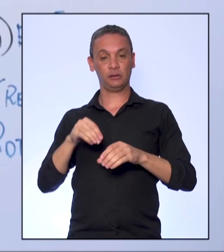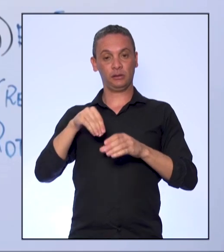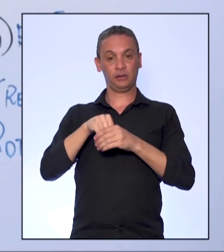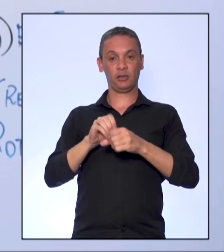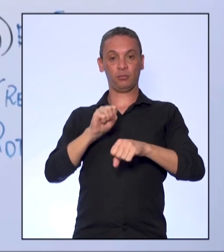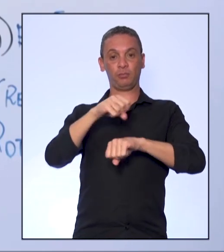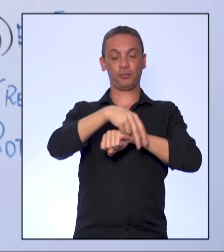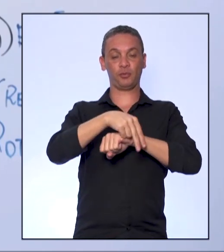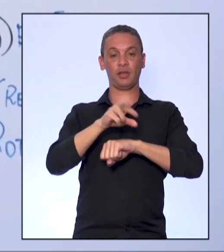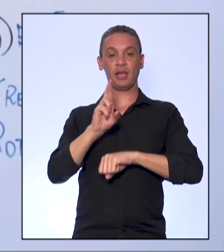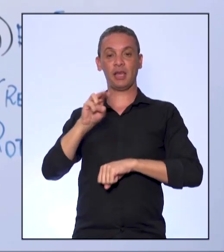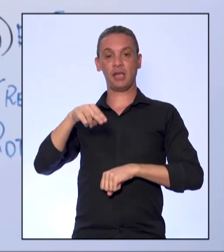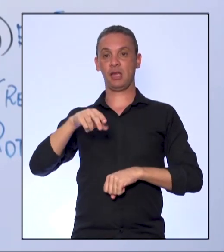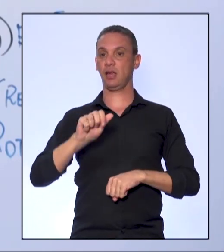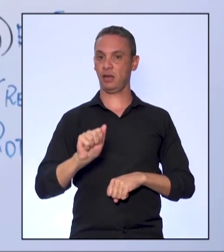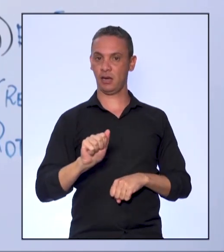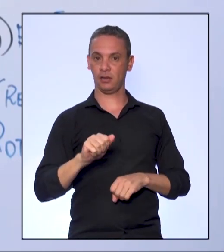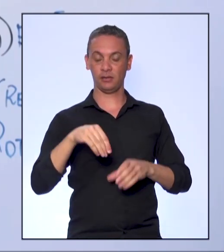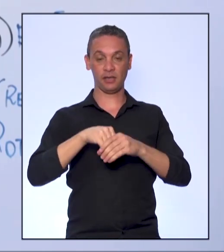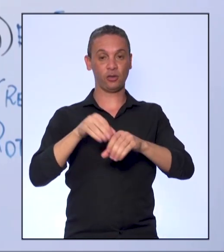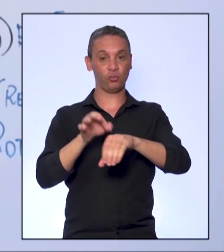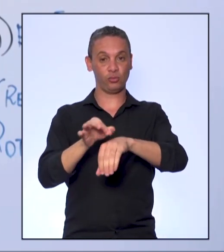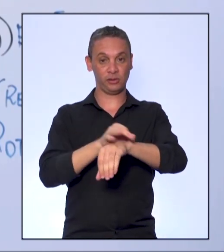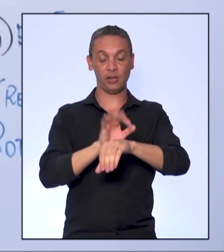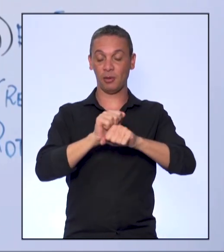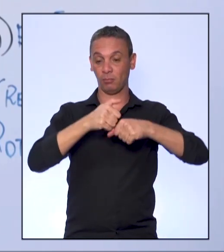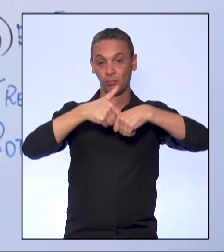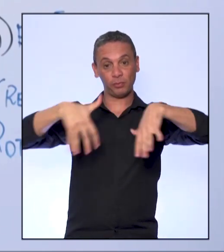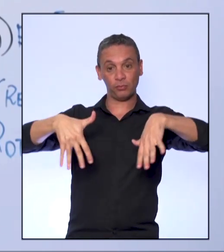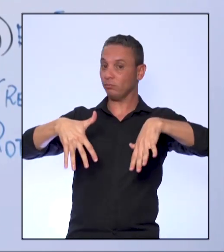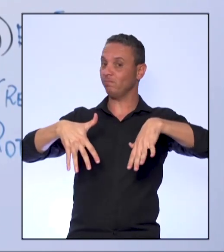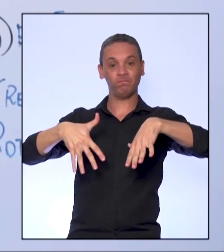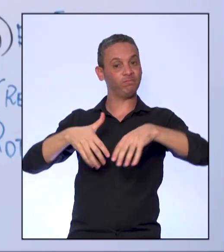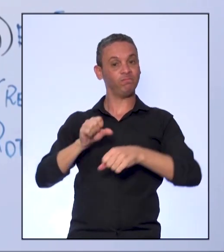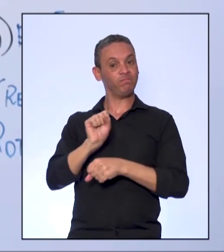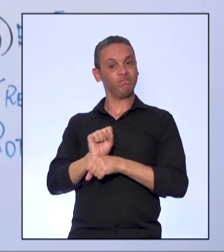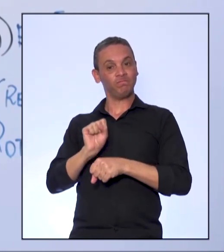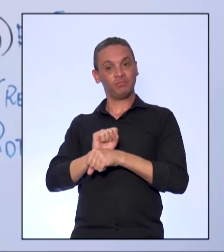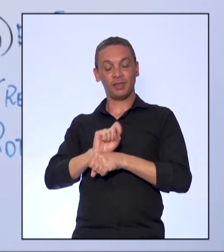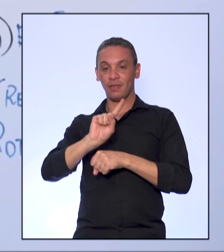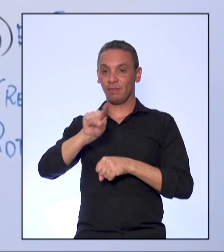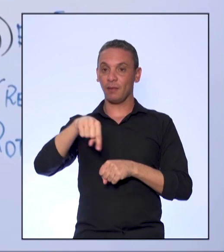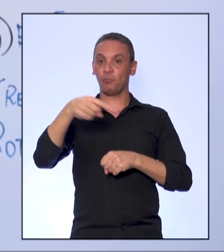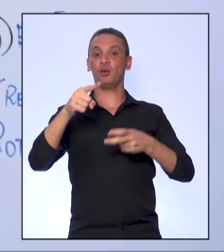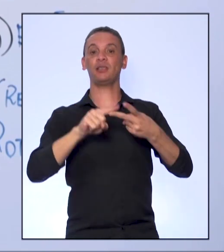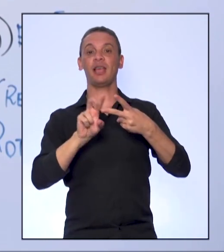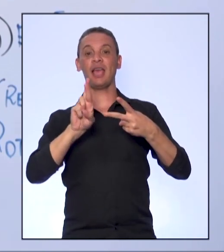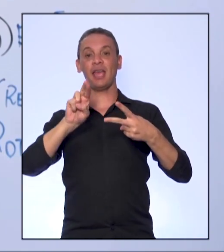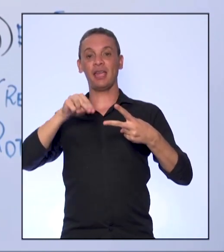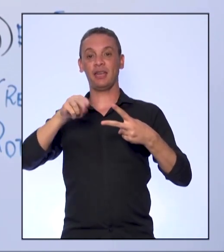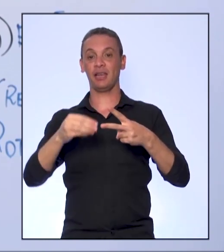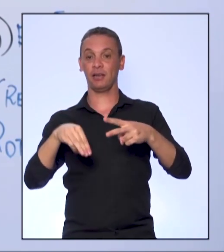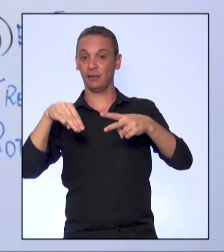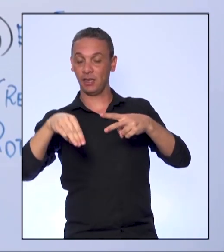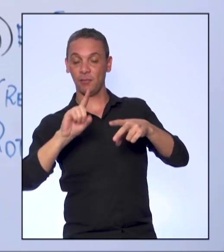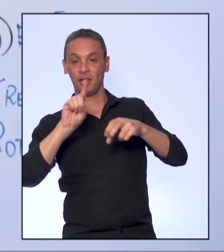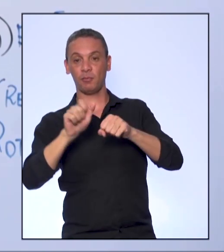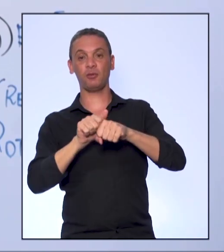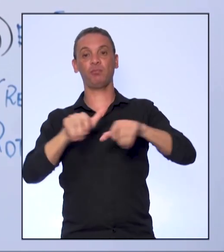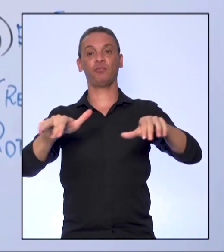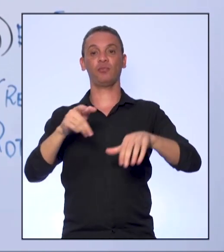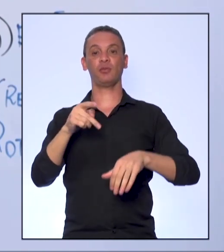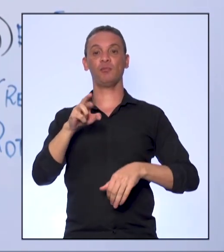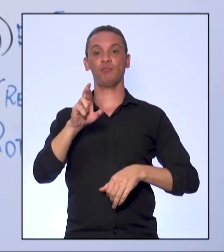o DNA dentro da célula, mas ele não é o RNA mensageiro ainda. Ele tem que produzir um RNA mensageiro para depois